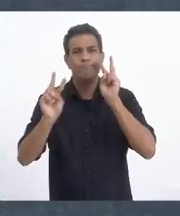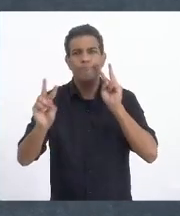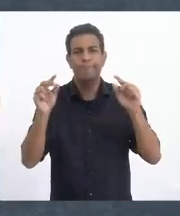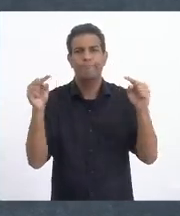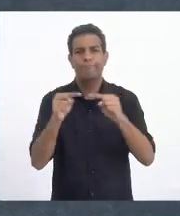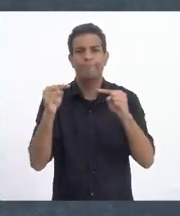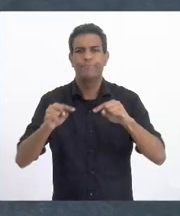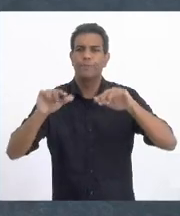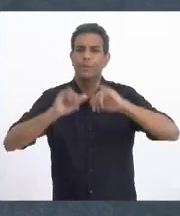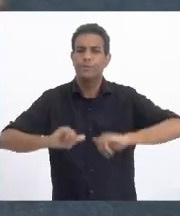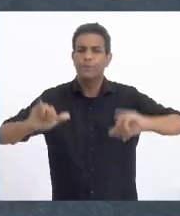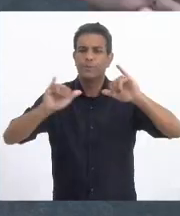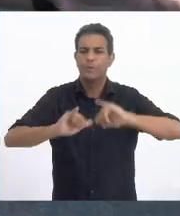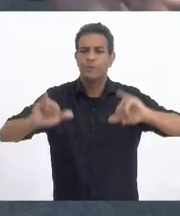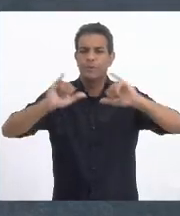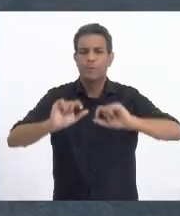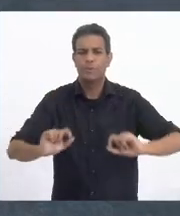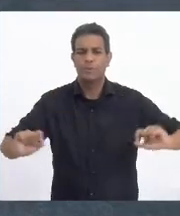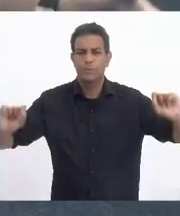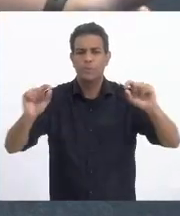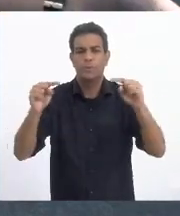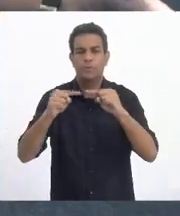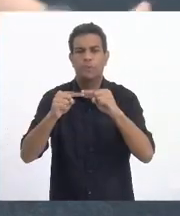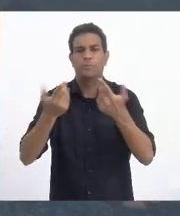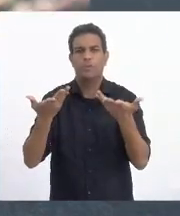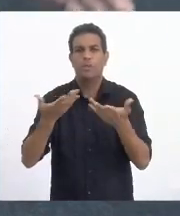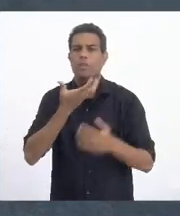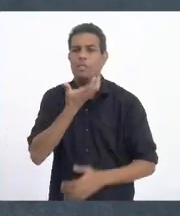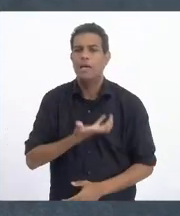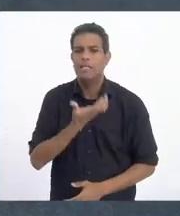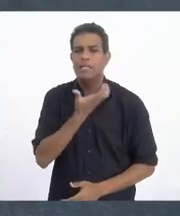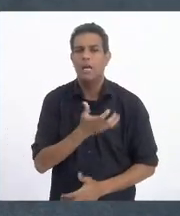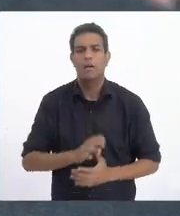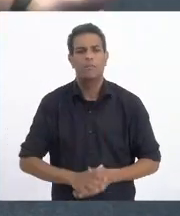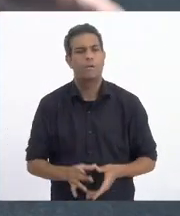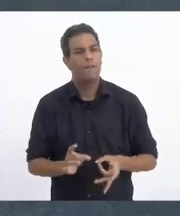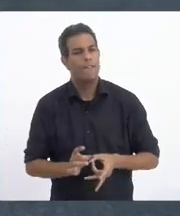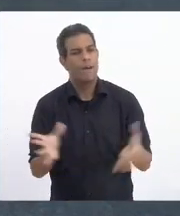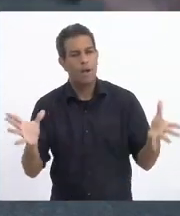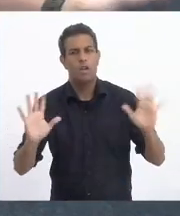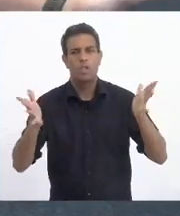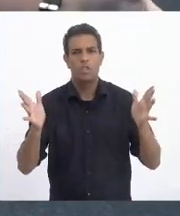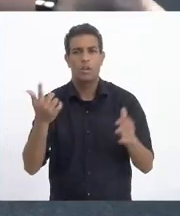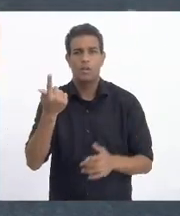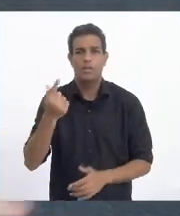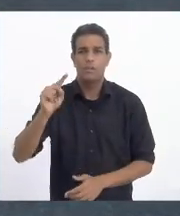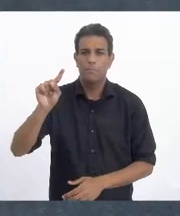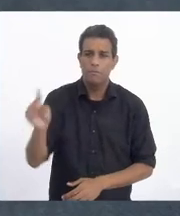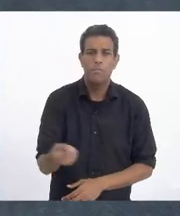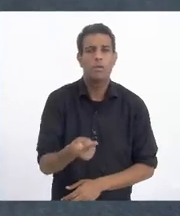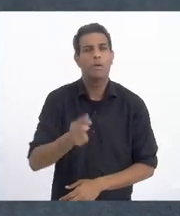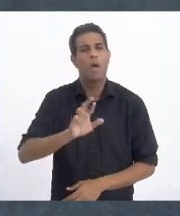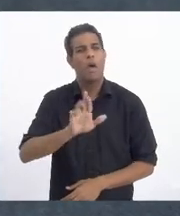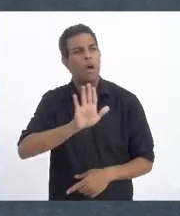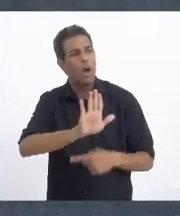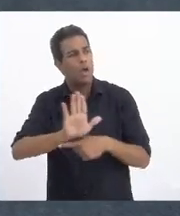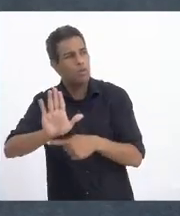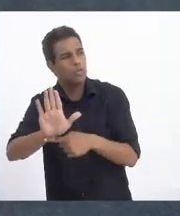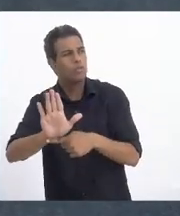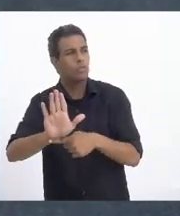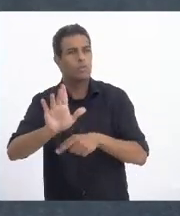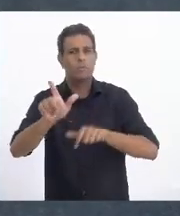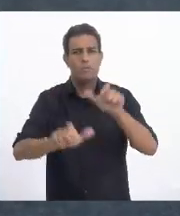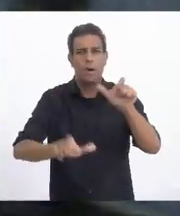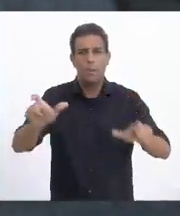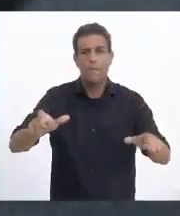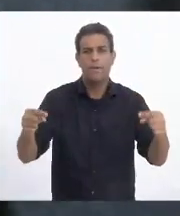aí uma campanha de cesta básica para o Natal. Já oferimos aí quase R$7 mil para ajudar